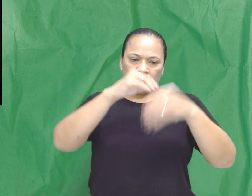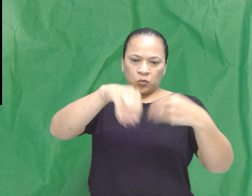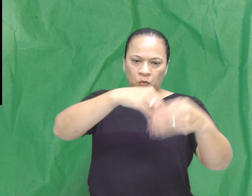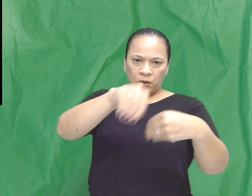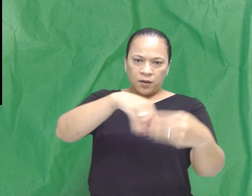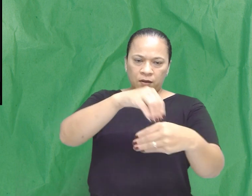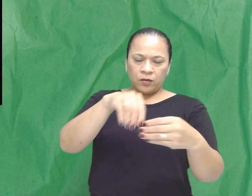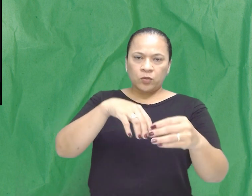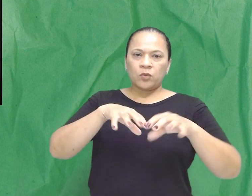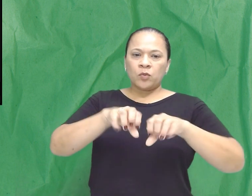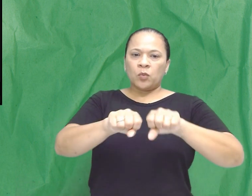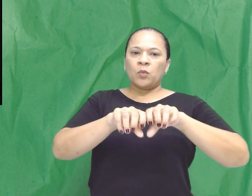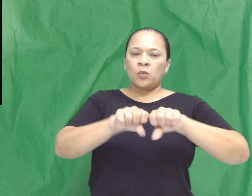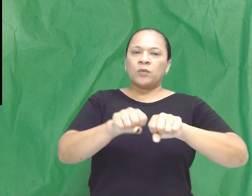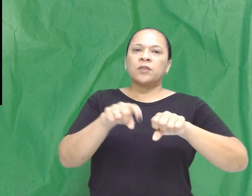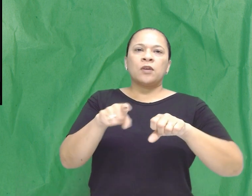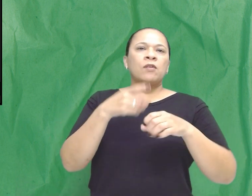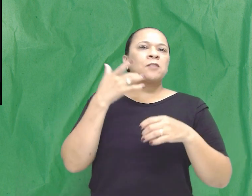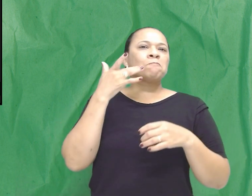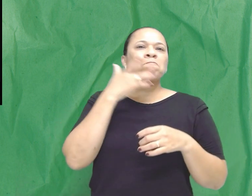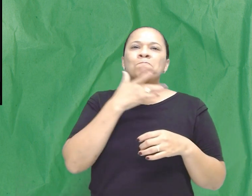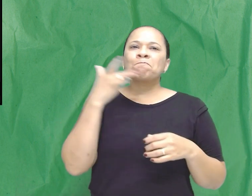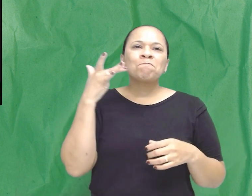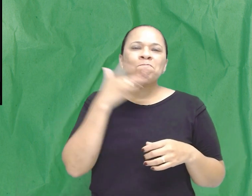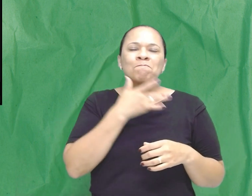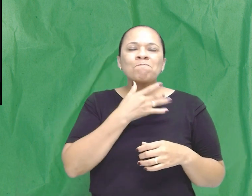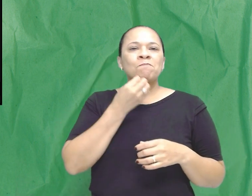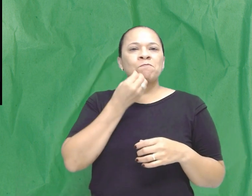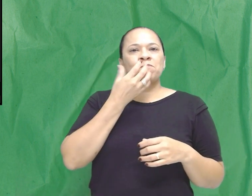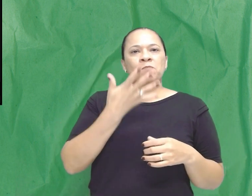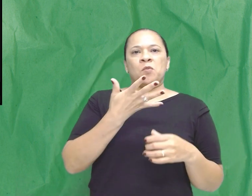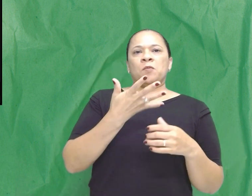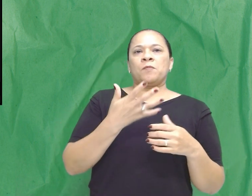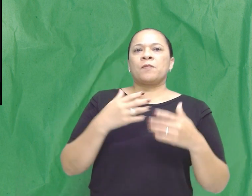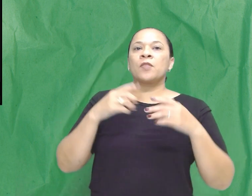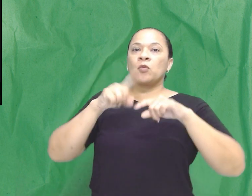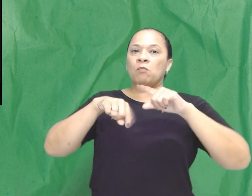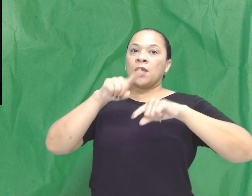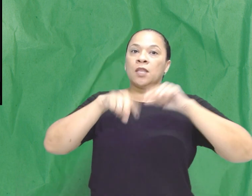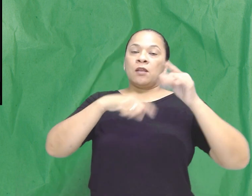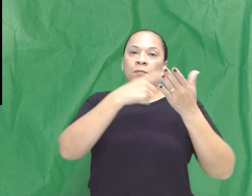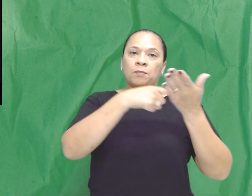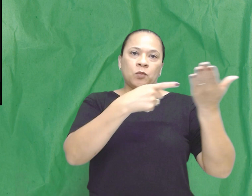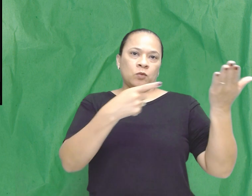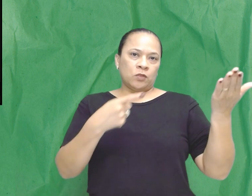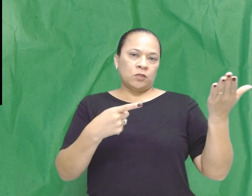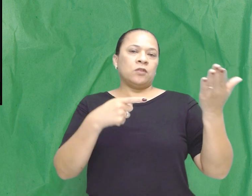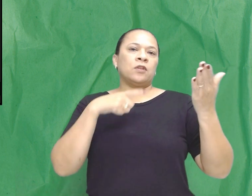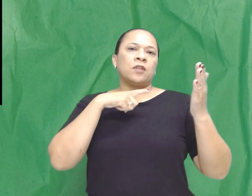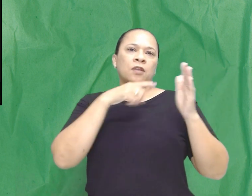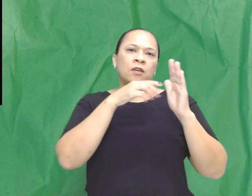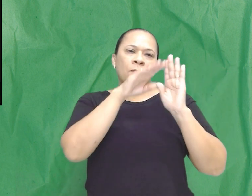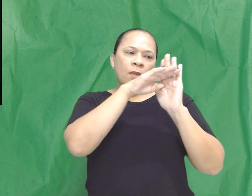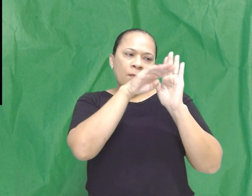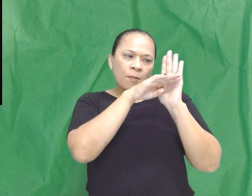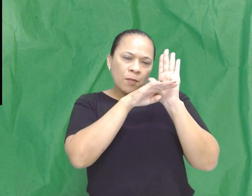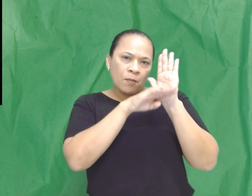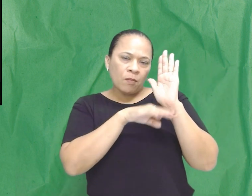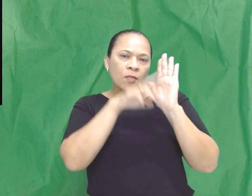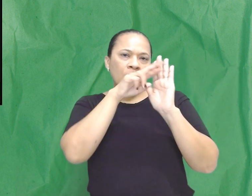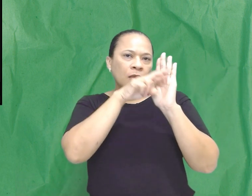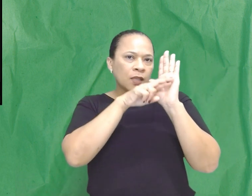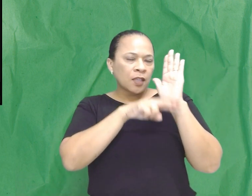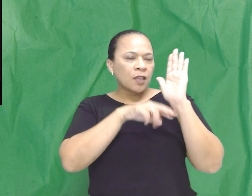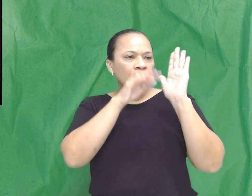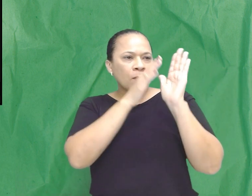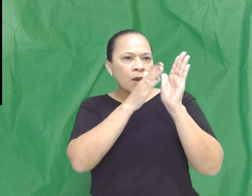de ser muito saborosa, ela é muito versátil. No nosso material você tem o passo a passo todinho dessa receita, todos